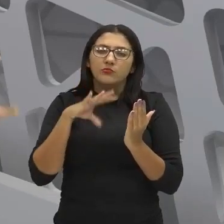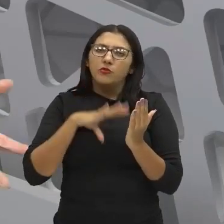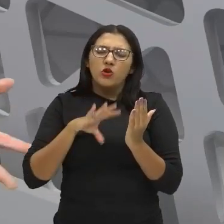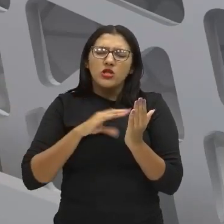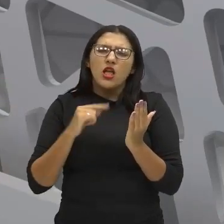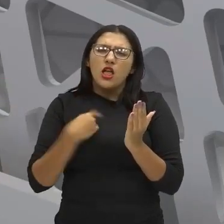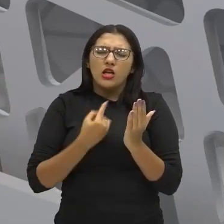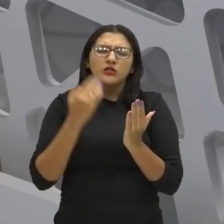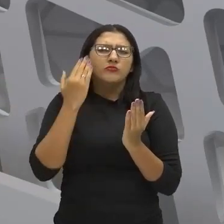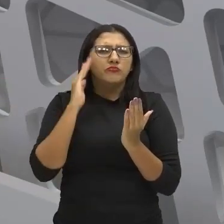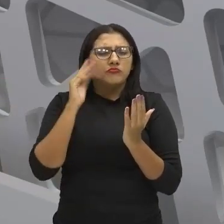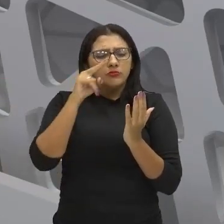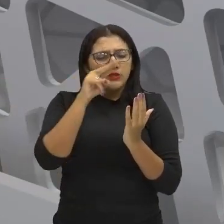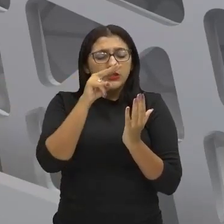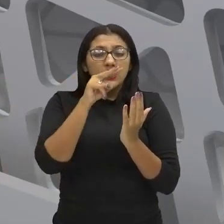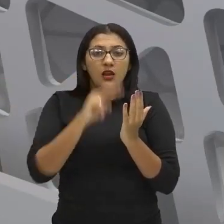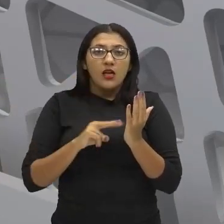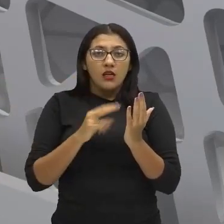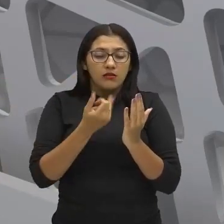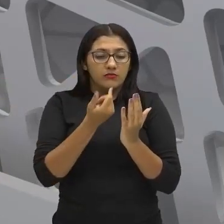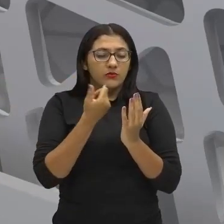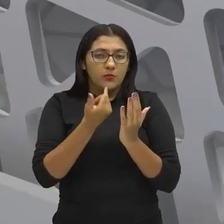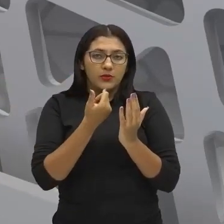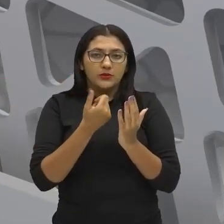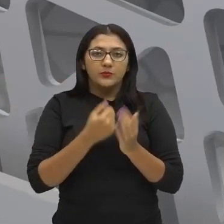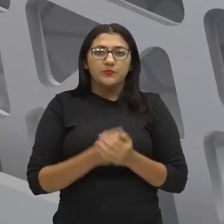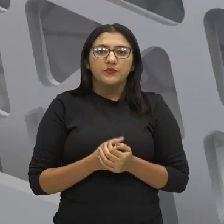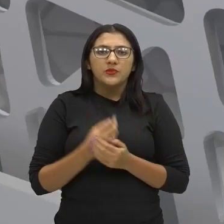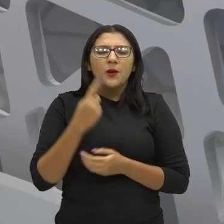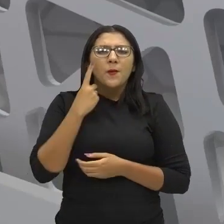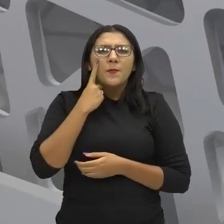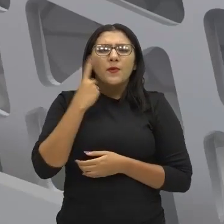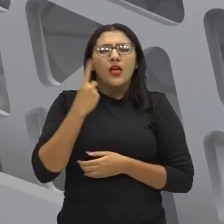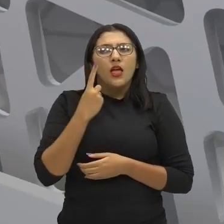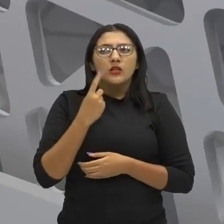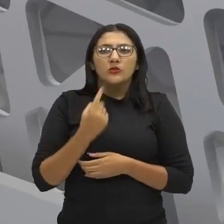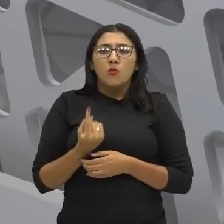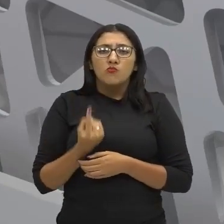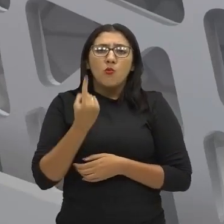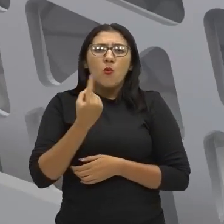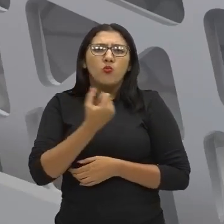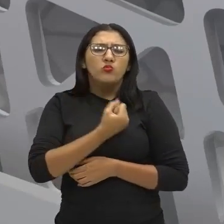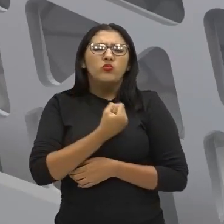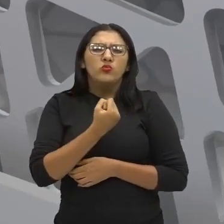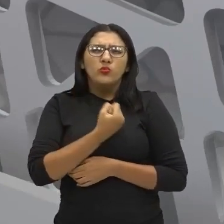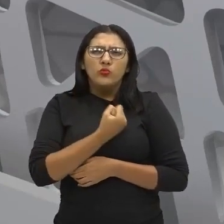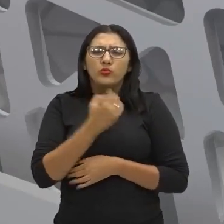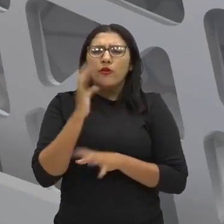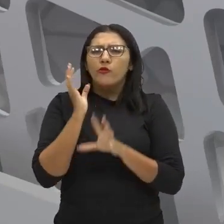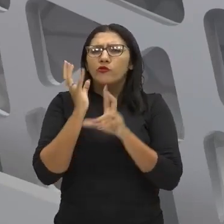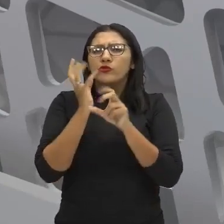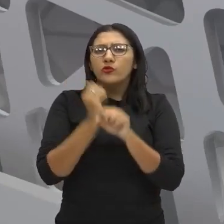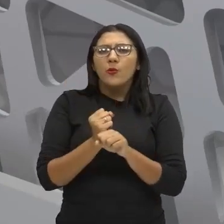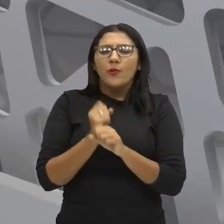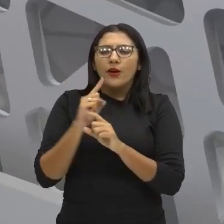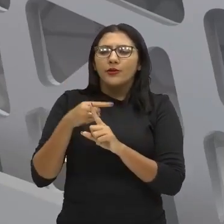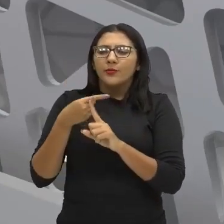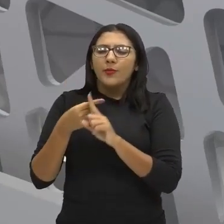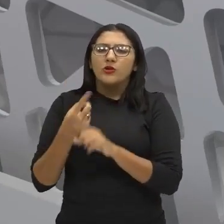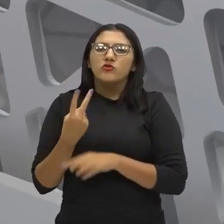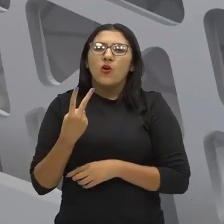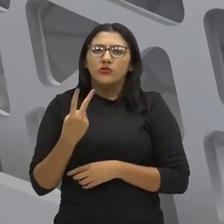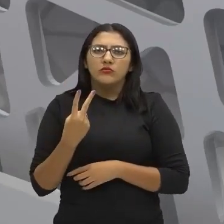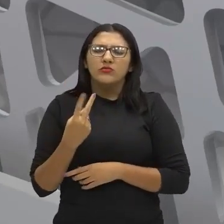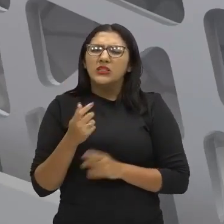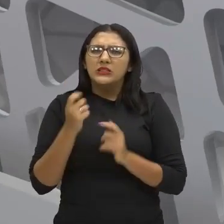usual, português corrente, quando eu digo um número somado com 2. Ora, esse número pode